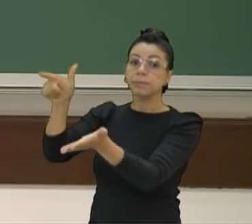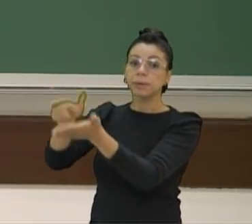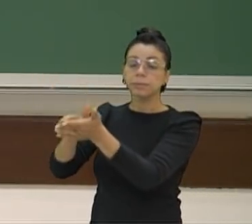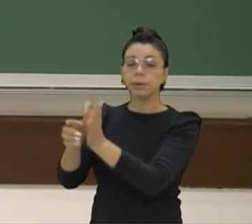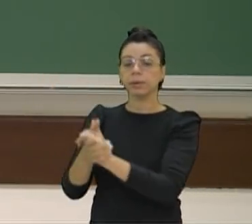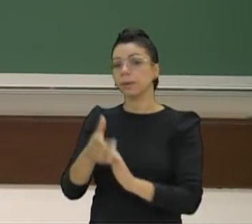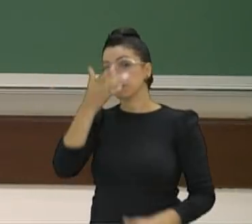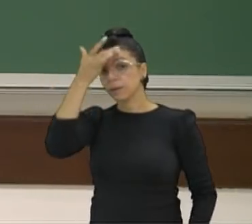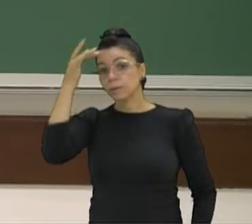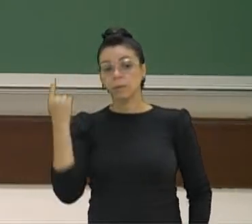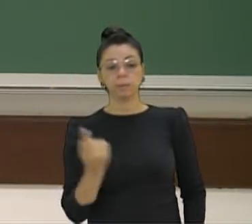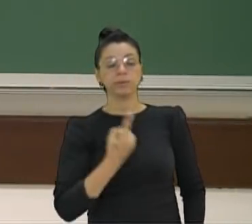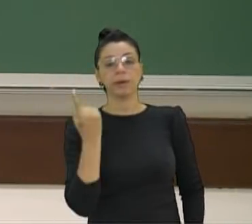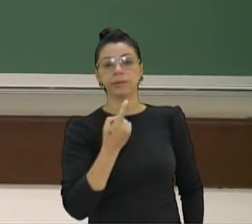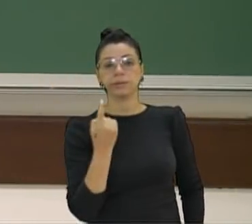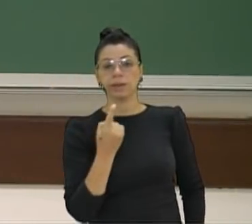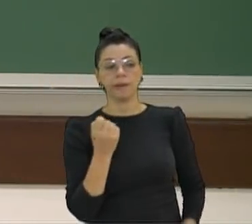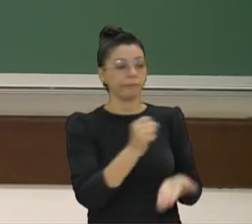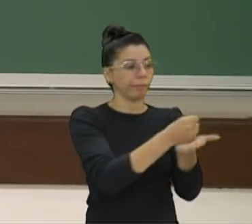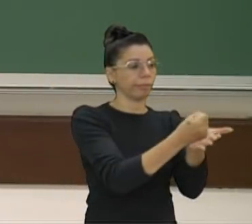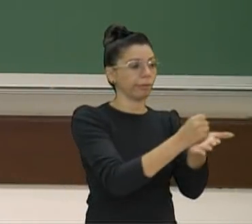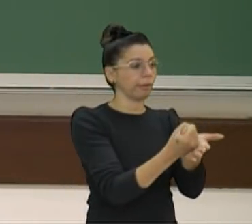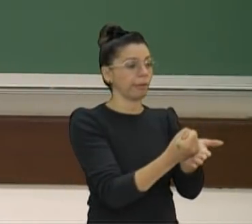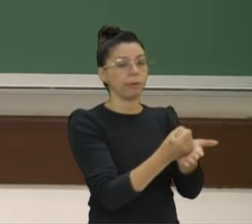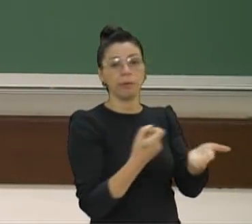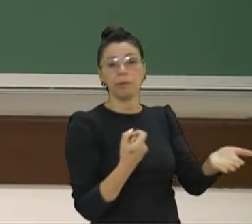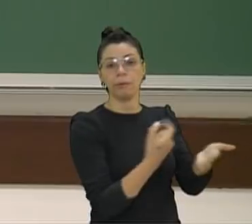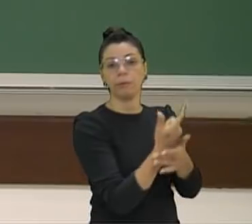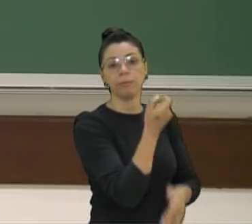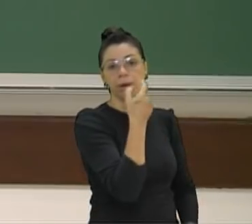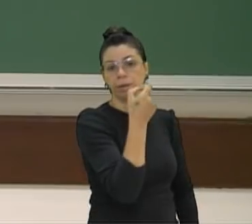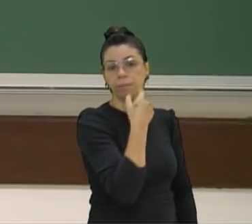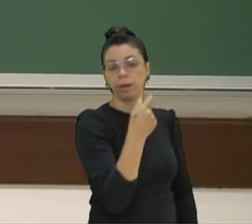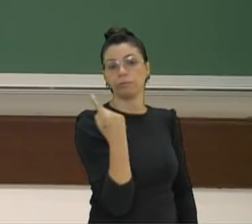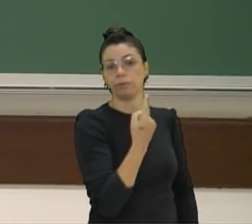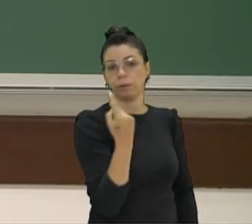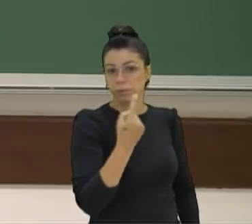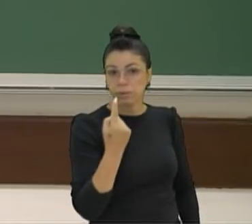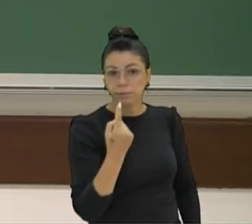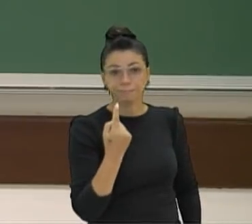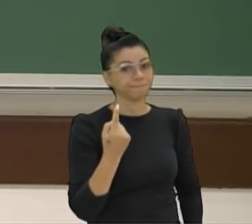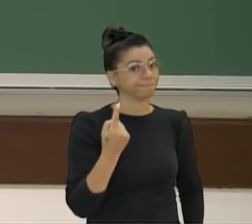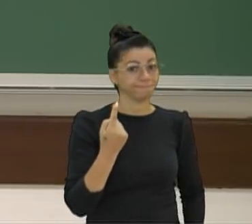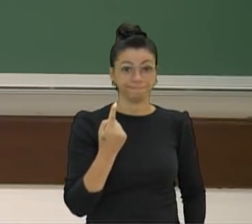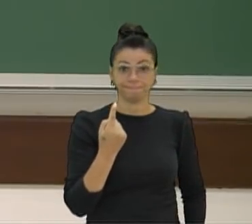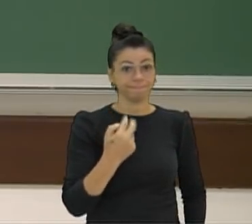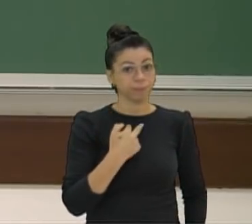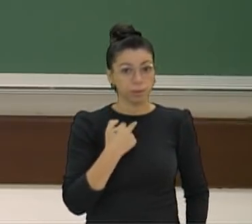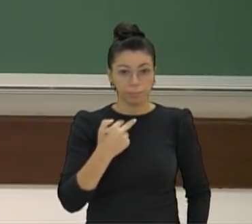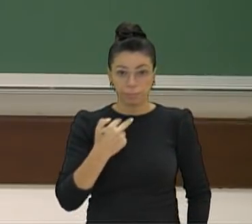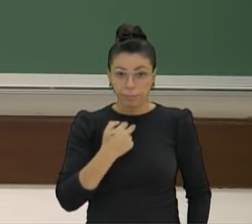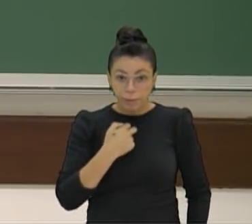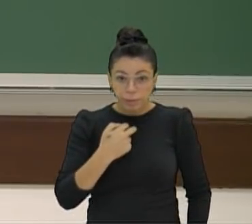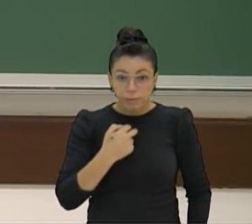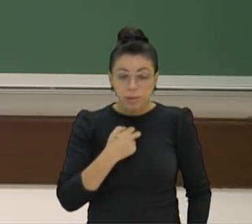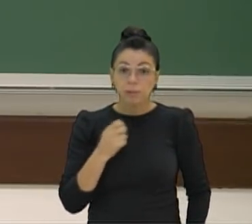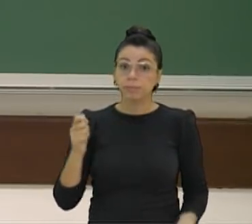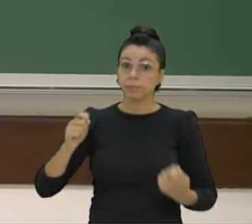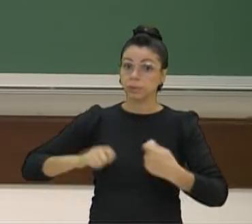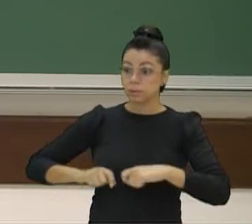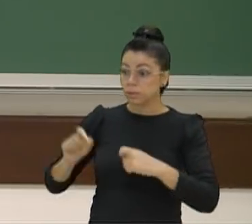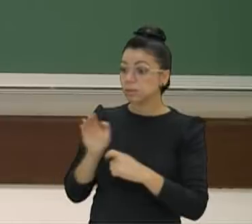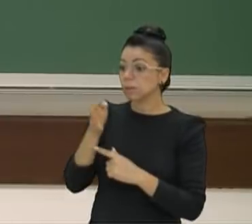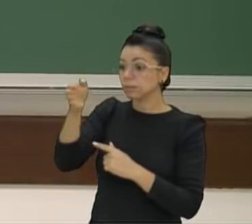efeitos colaterais, nem sempre aquilo que funciona com o outro funciona comigo. Quem prescreve medicação